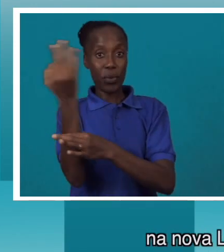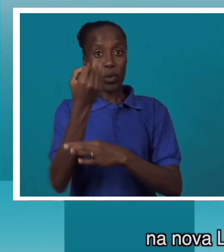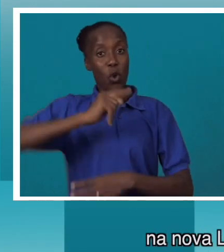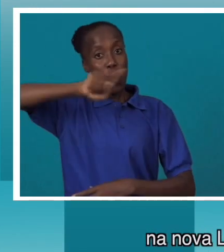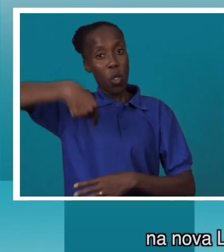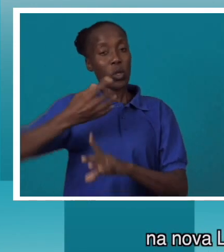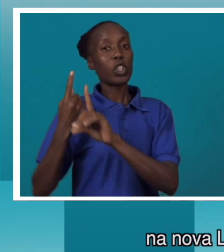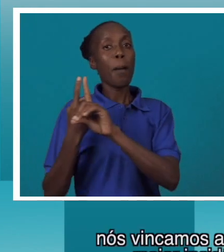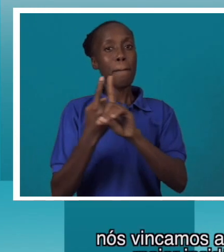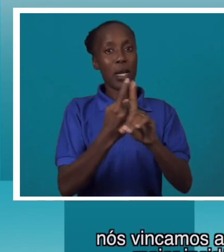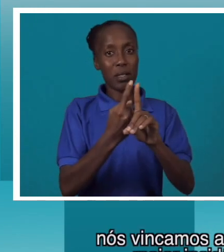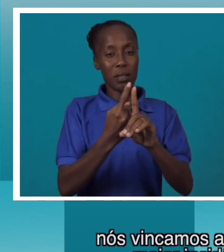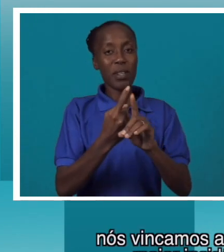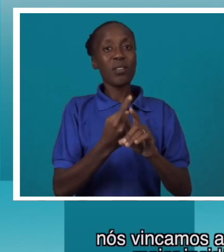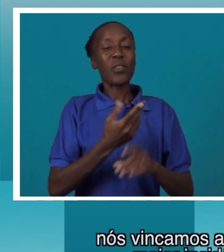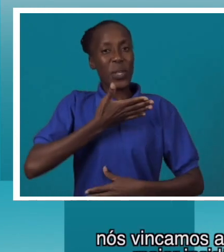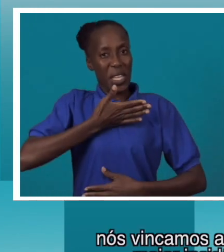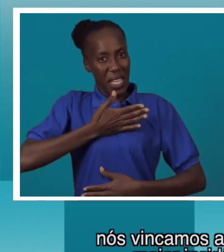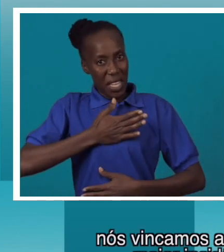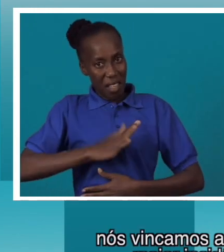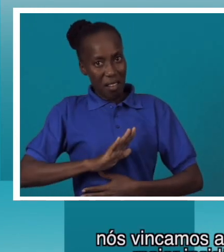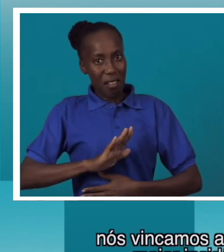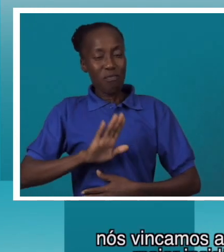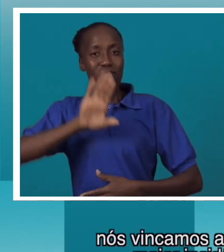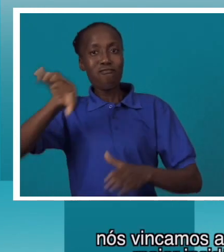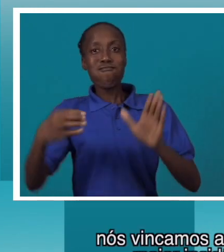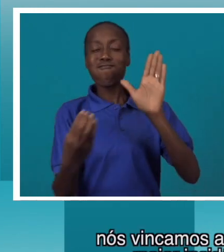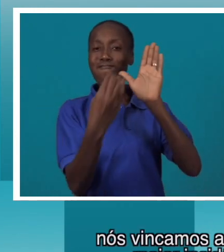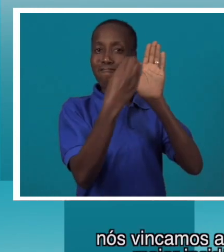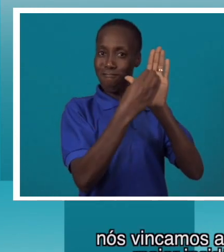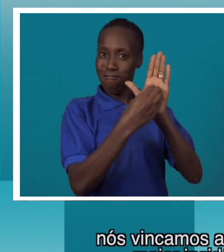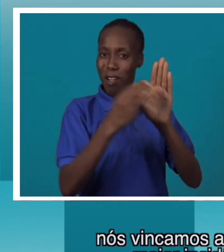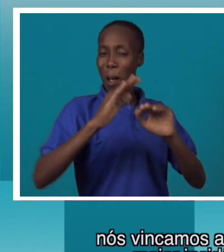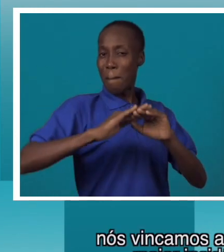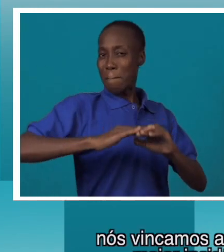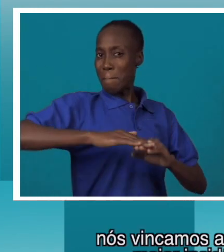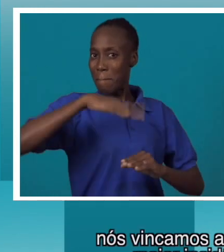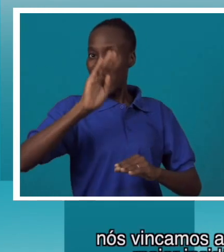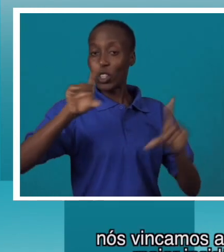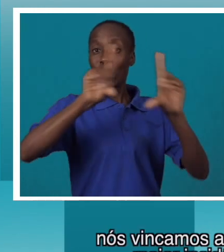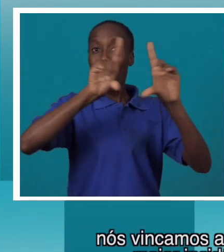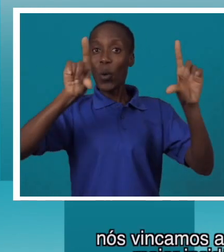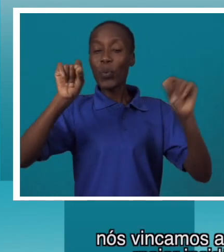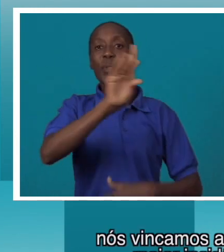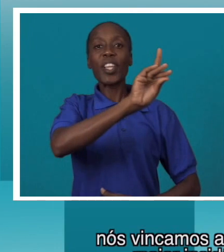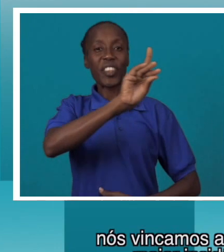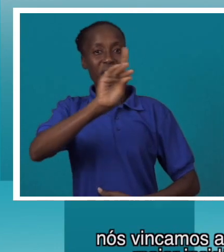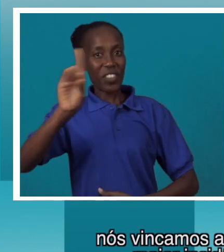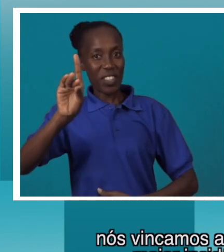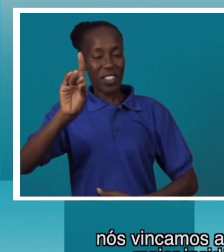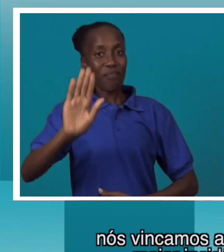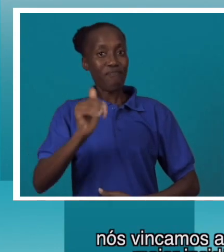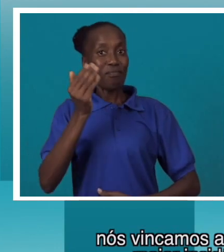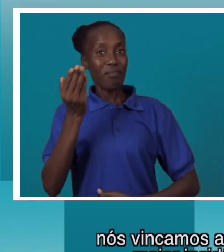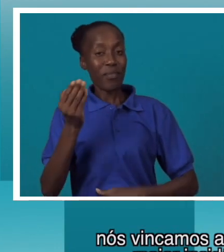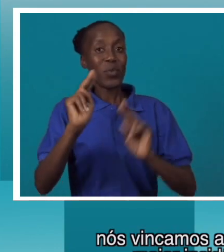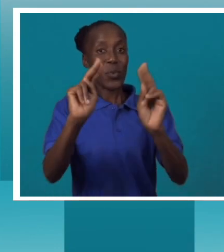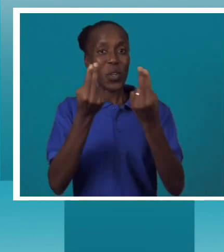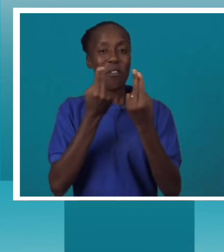fórum nós participamos na necessidade de se incorporar com maior incidência a questão da deficiência na